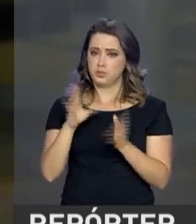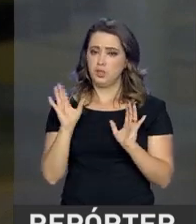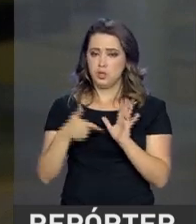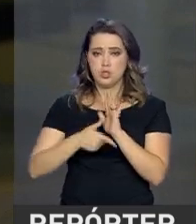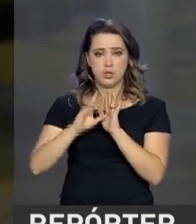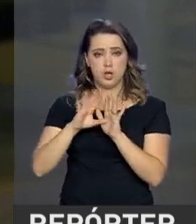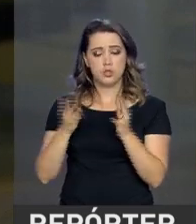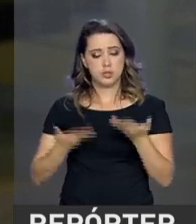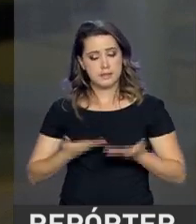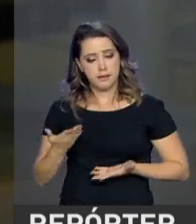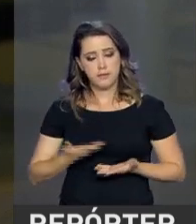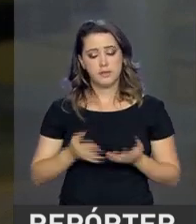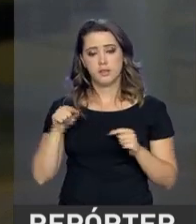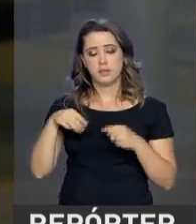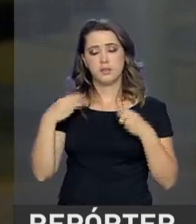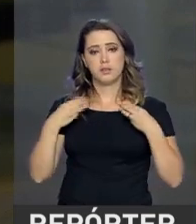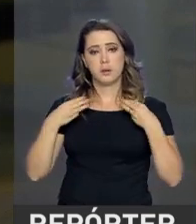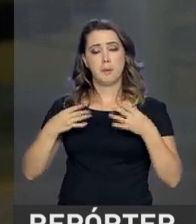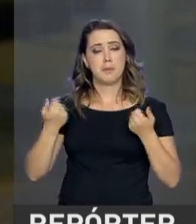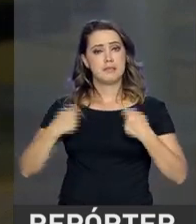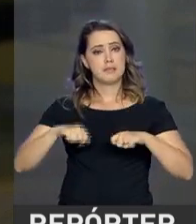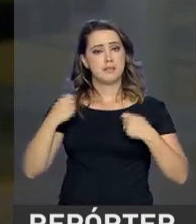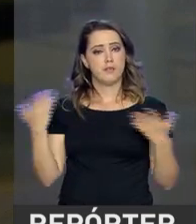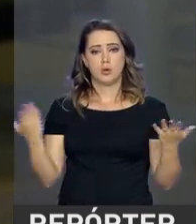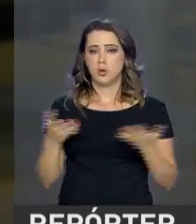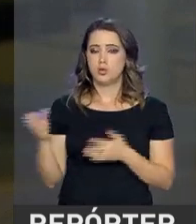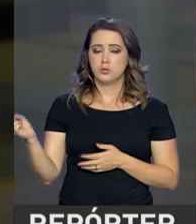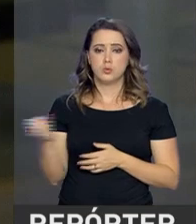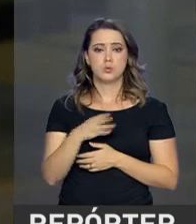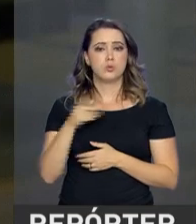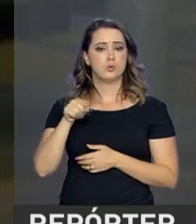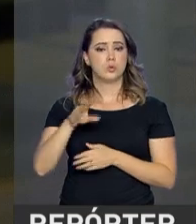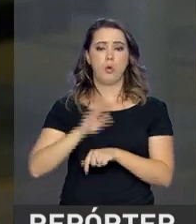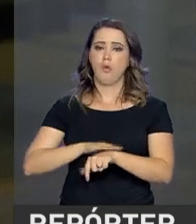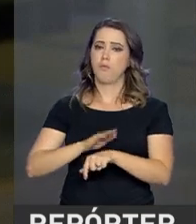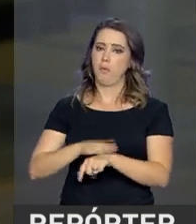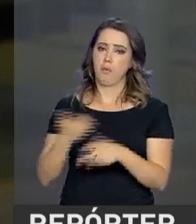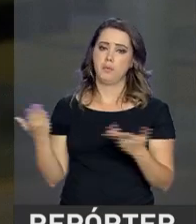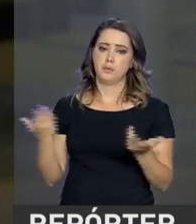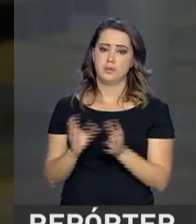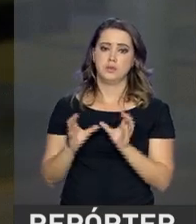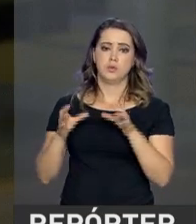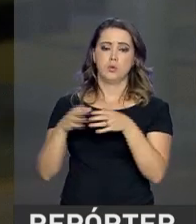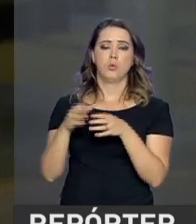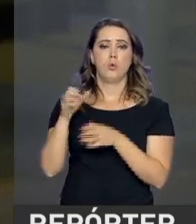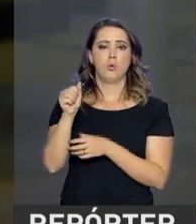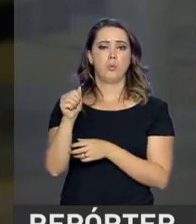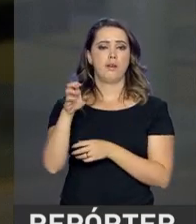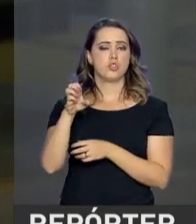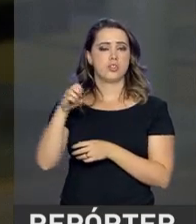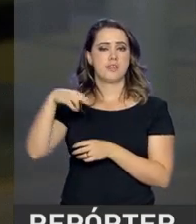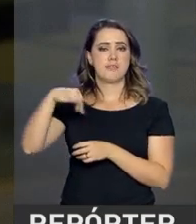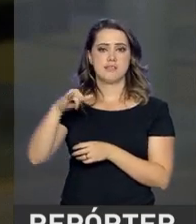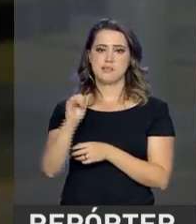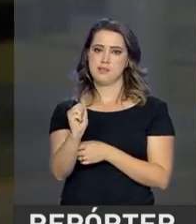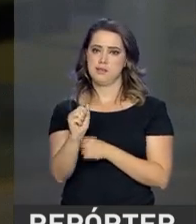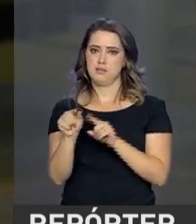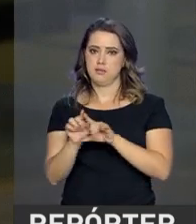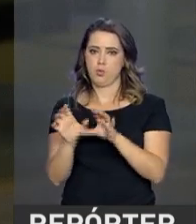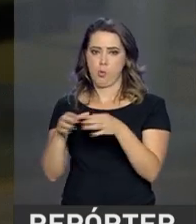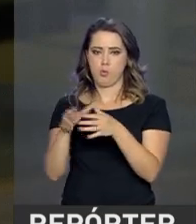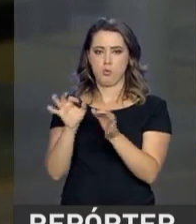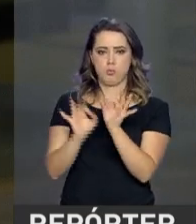aqui entretanto o bebê precisava passar por um novo momento eu acho que a agência chega no sentido de criar políticas